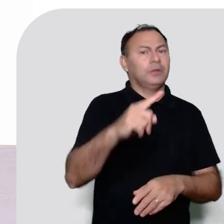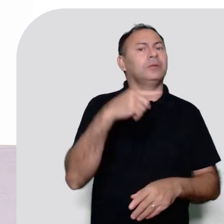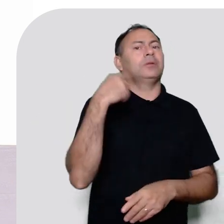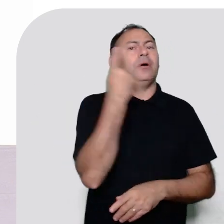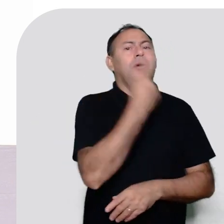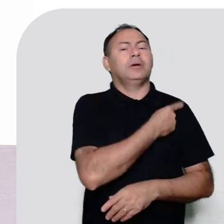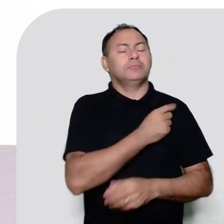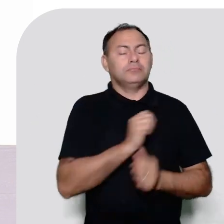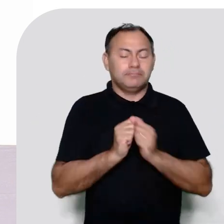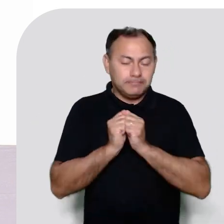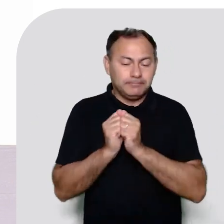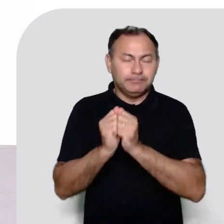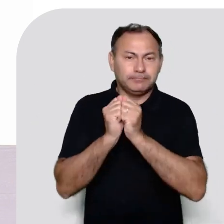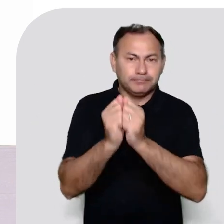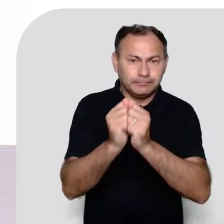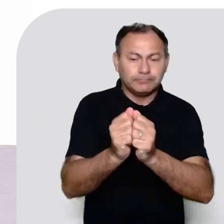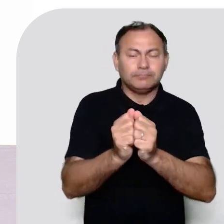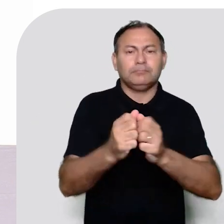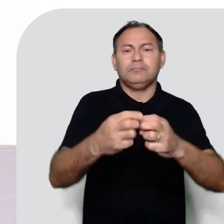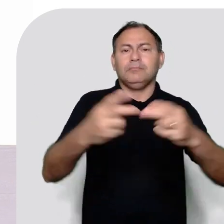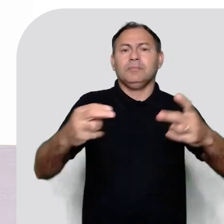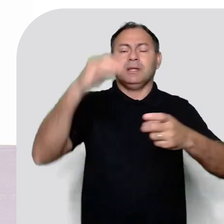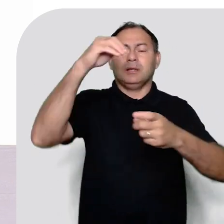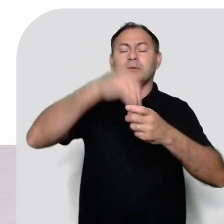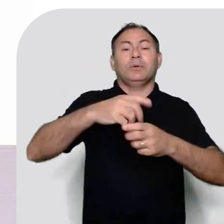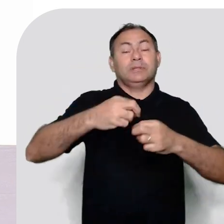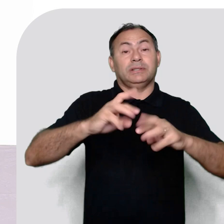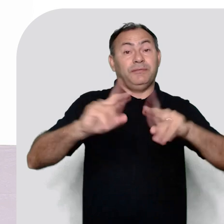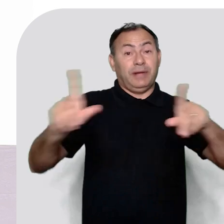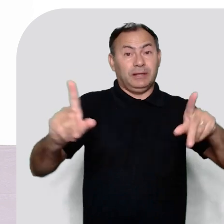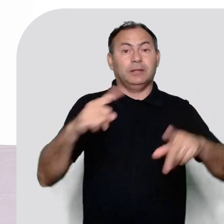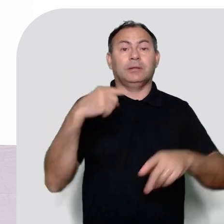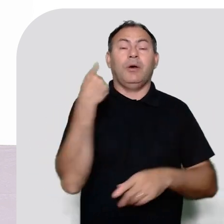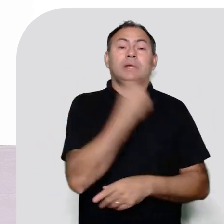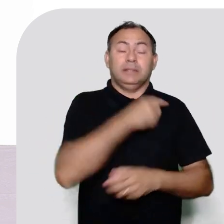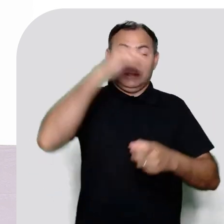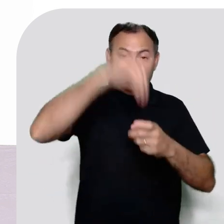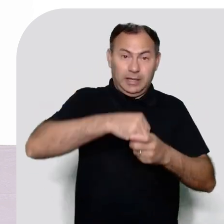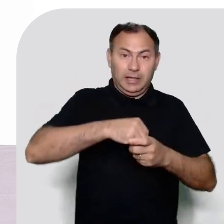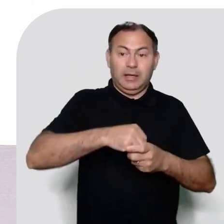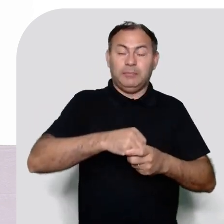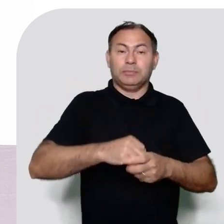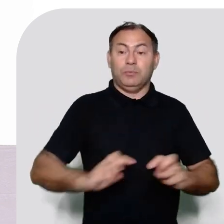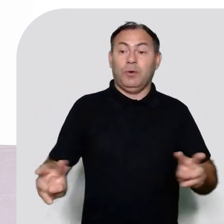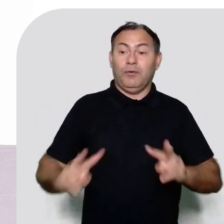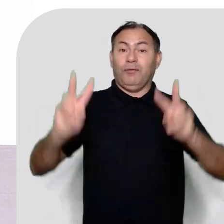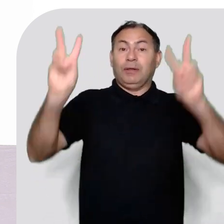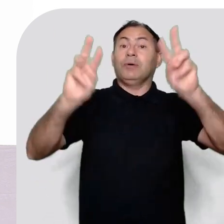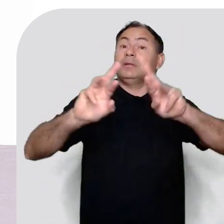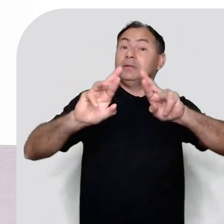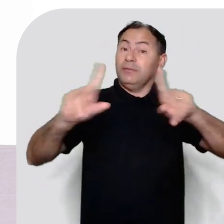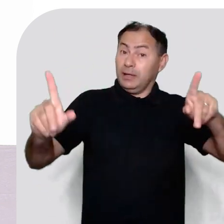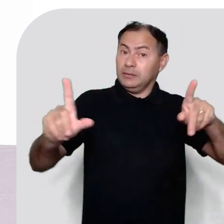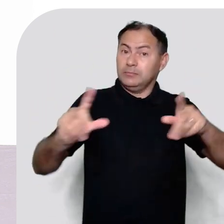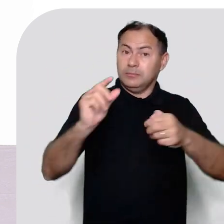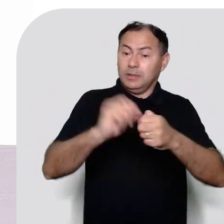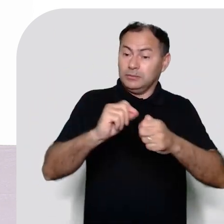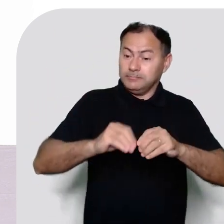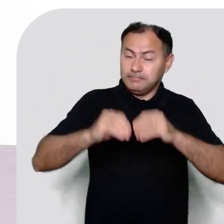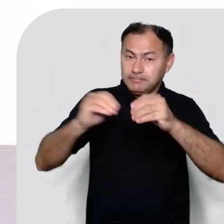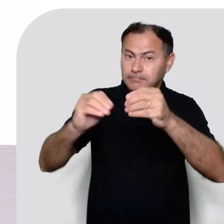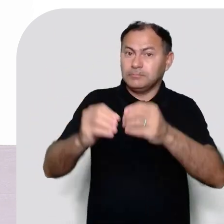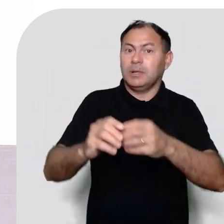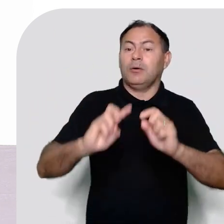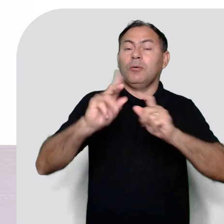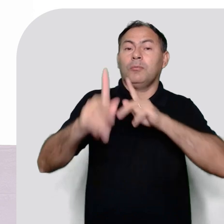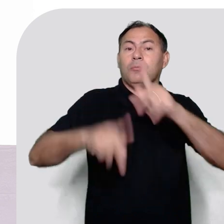nós carregamos algo muito diferente, nós carregamos um valor muito diferente que levamos